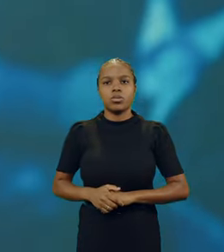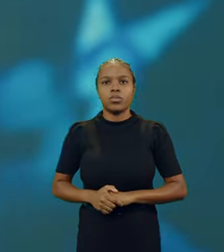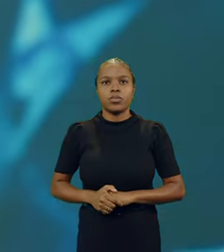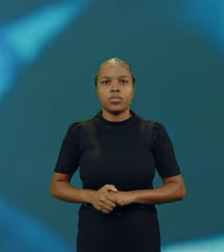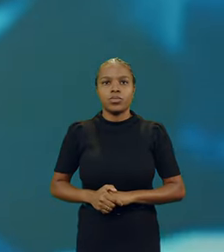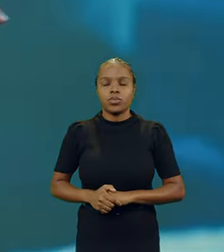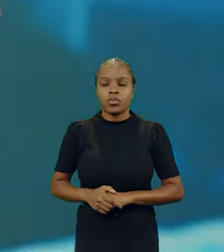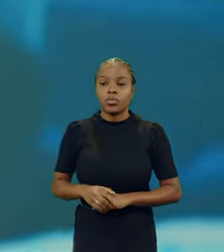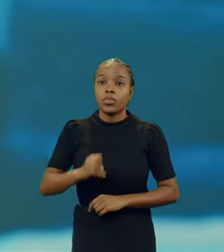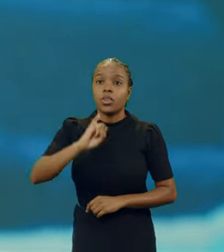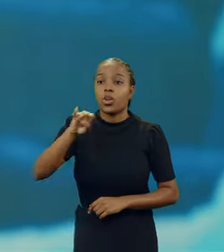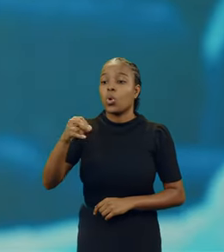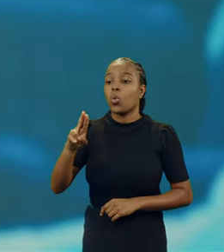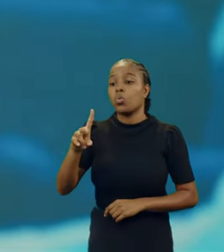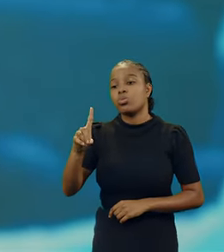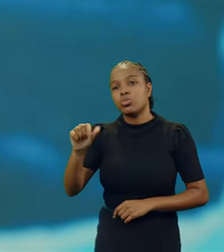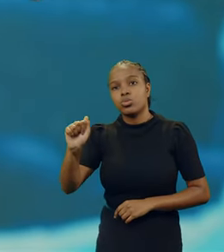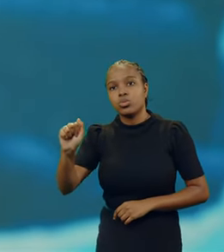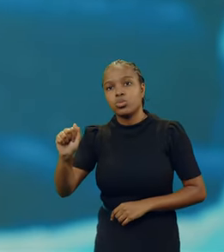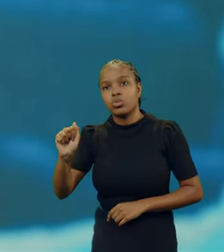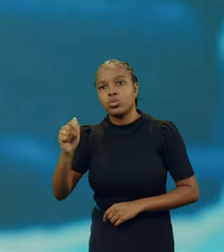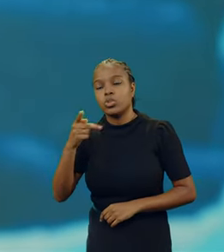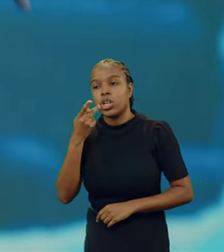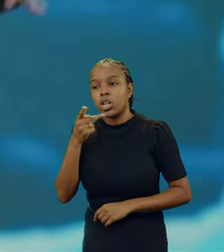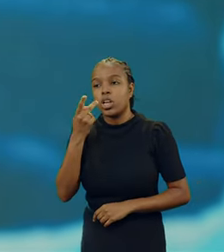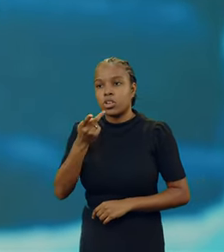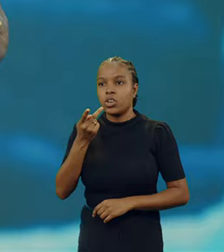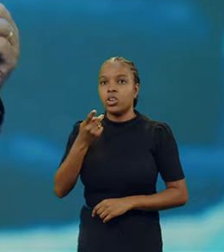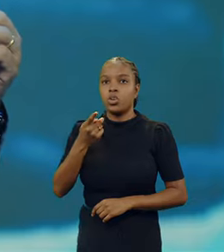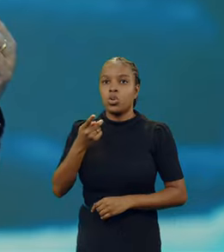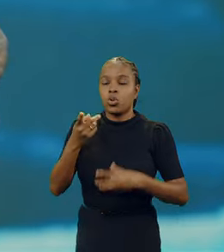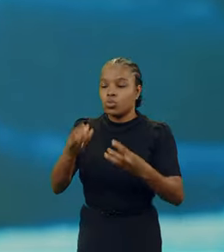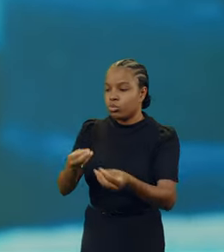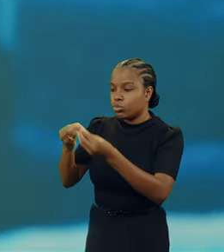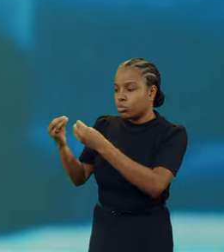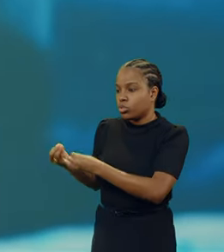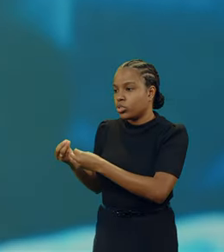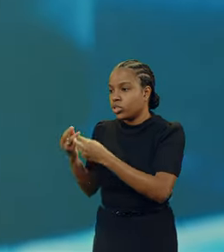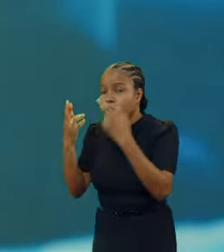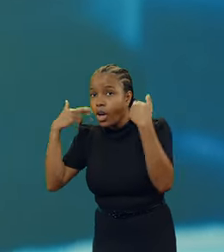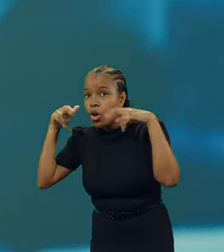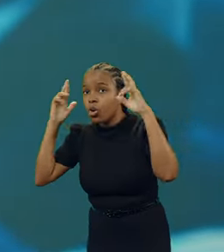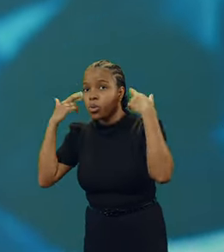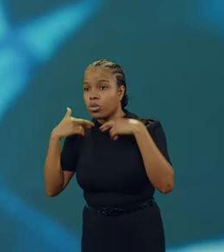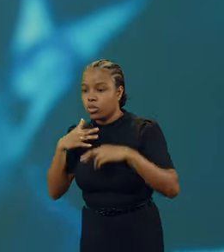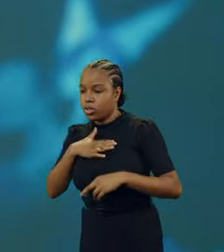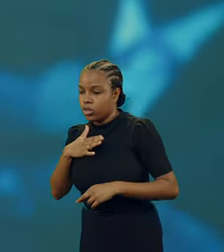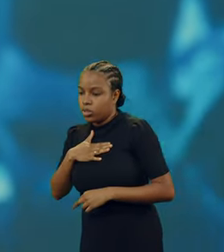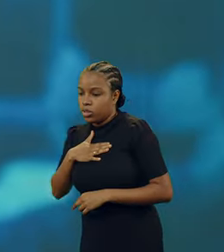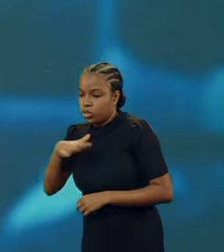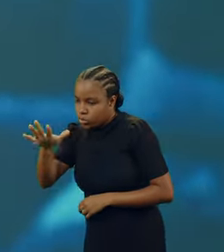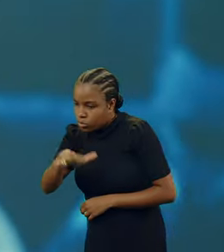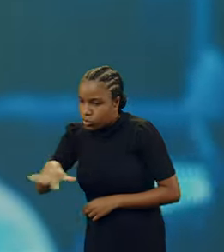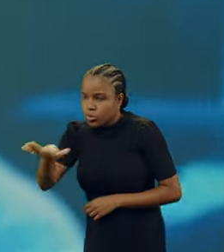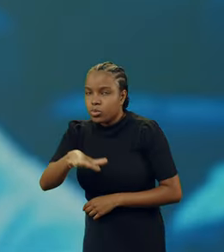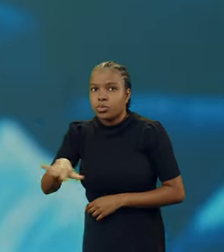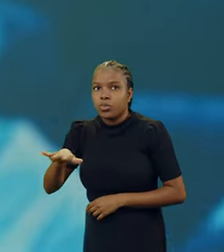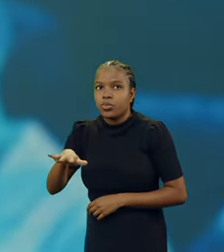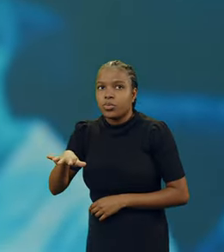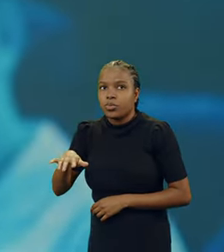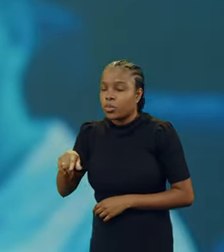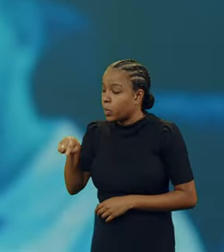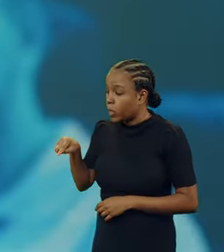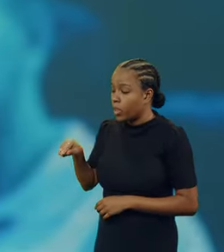E Judá diz: e amanhã mando um amigo meu te levar um cabrito do rebanho. E Tamar diz: eu